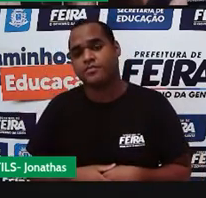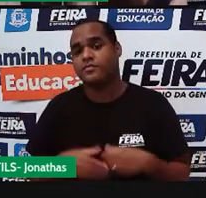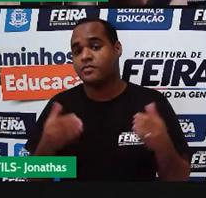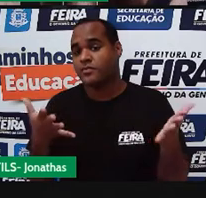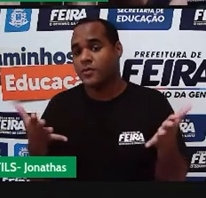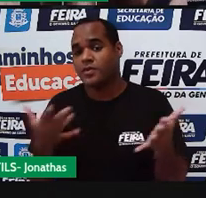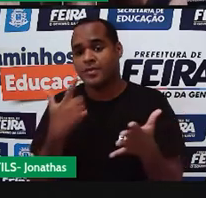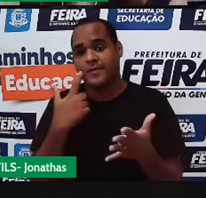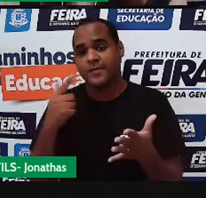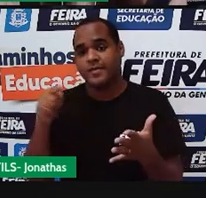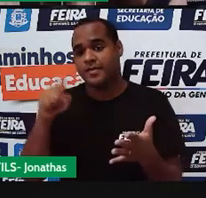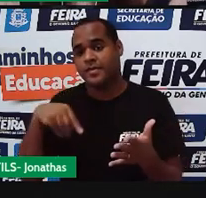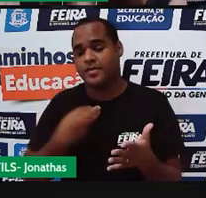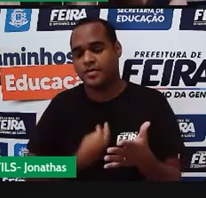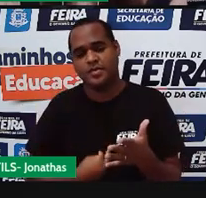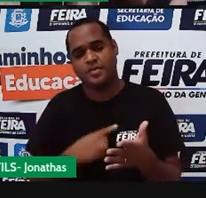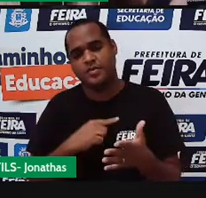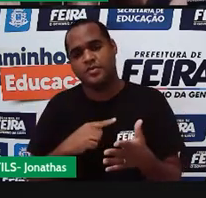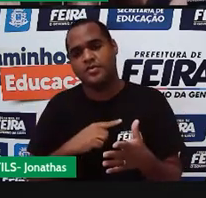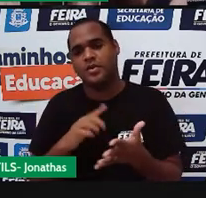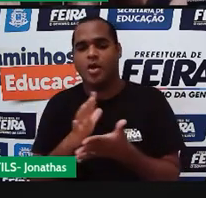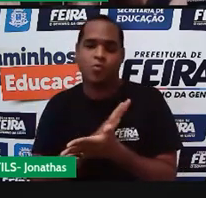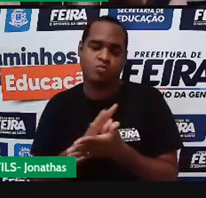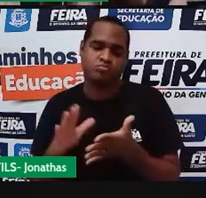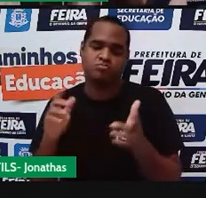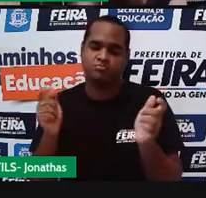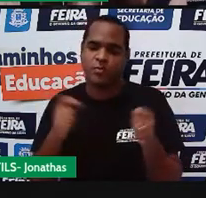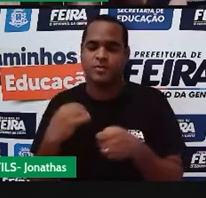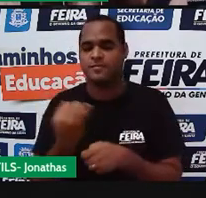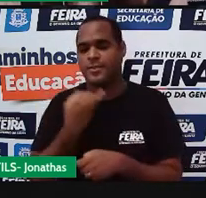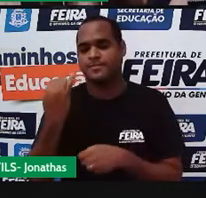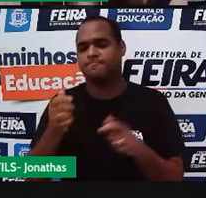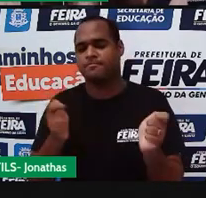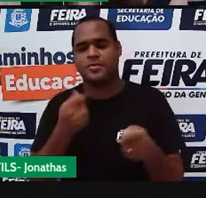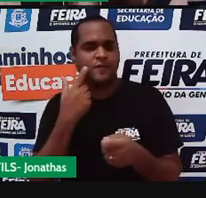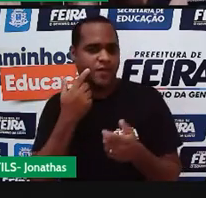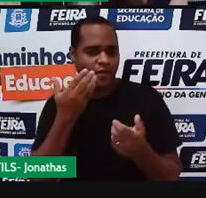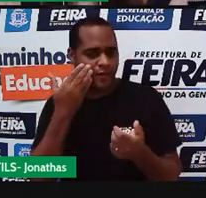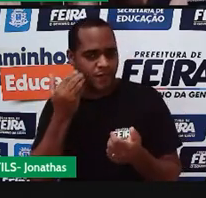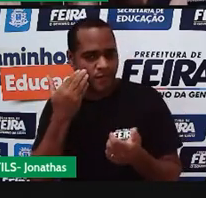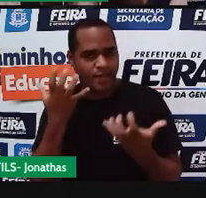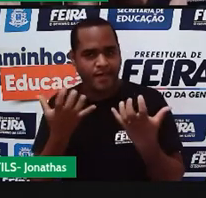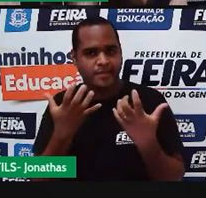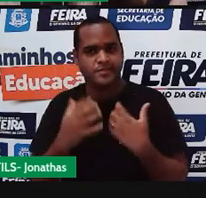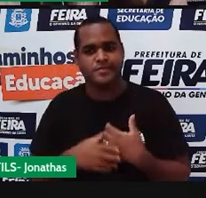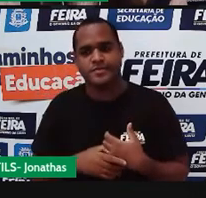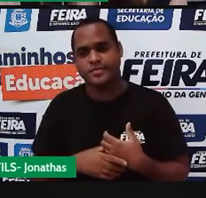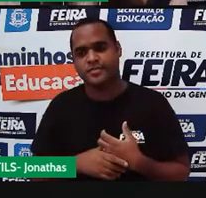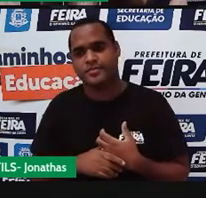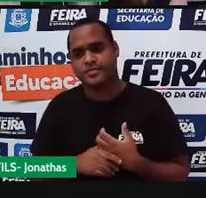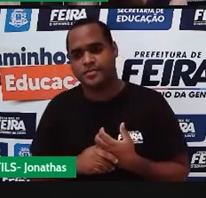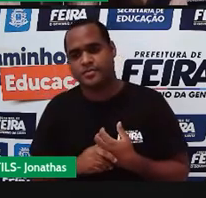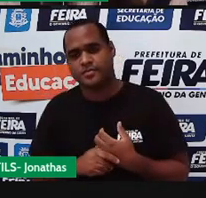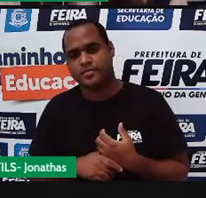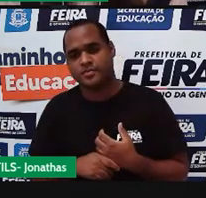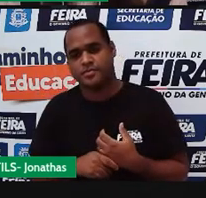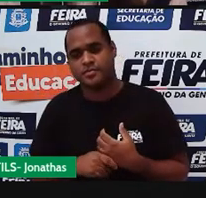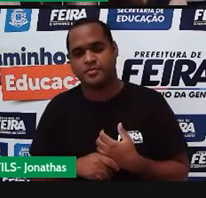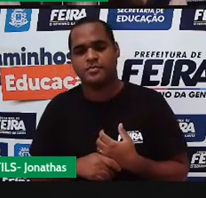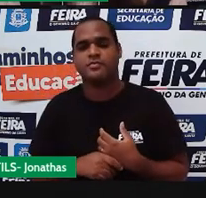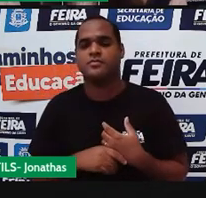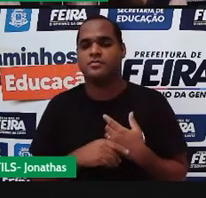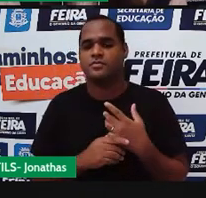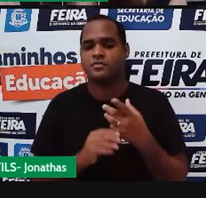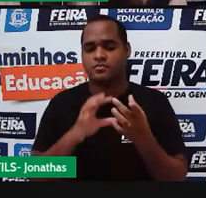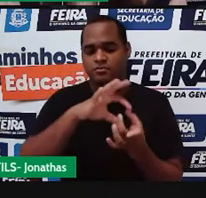atualmente temos à nossa disposição algumas soluções viáveis você quer saber quais são não é